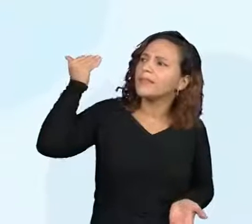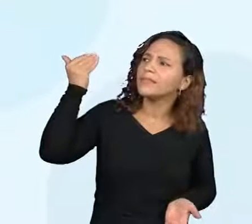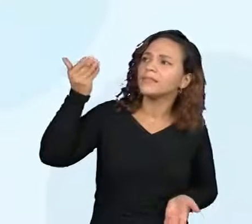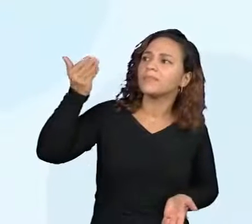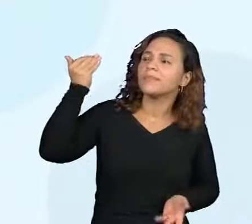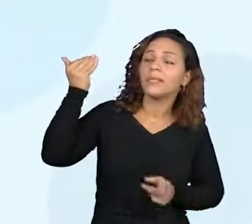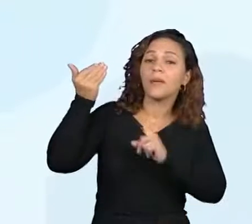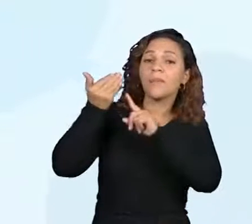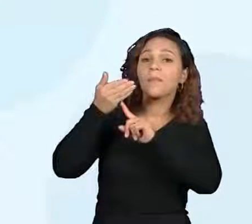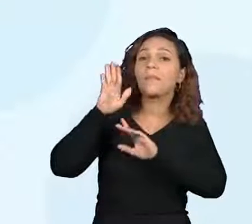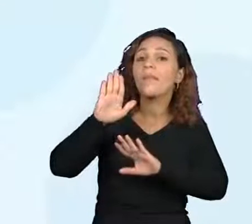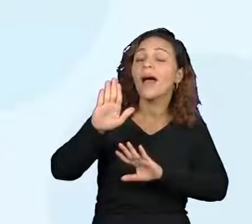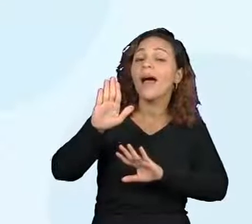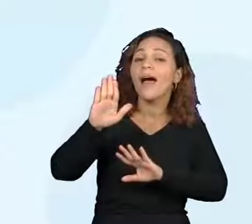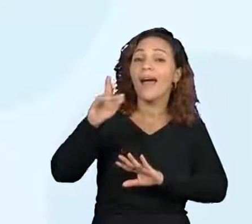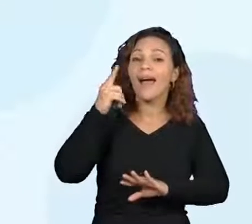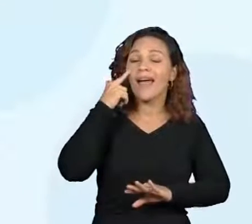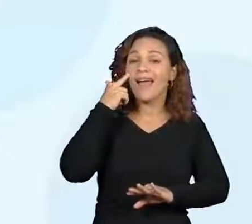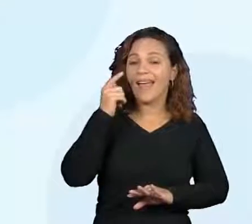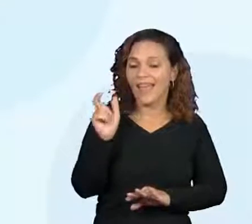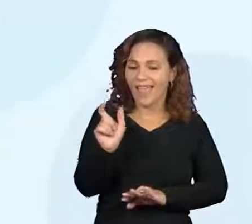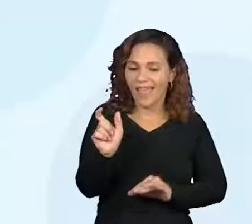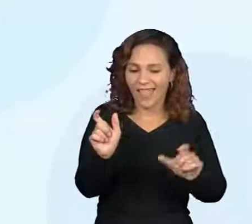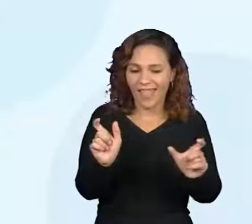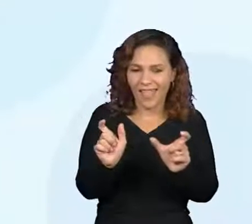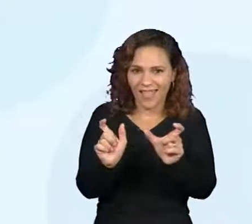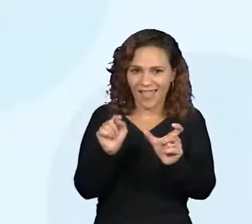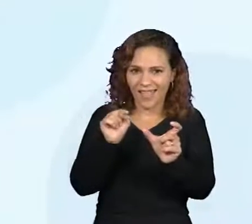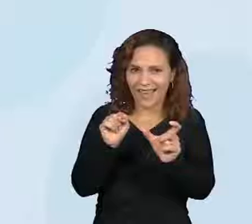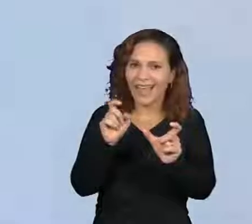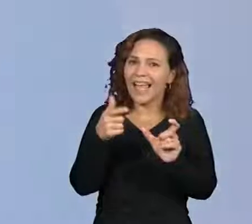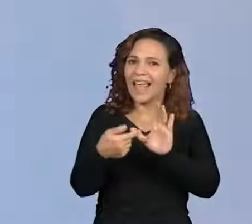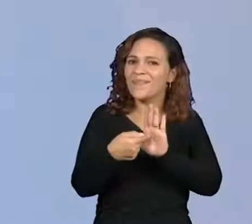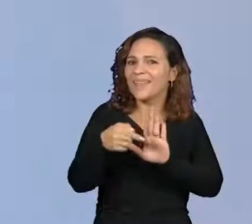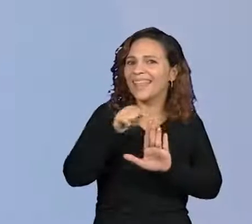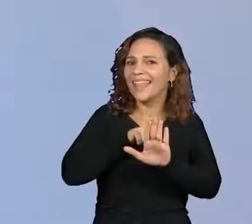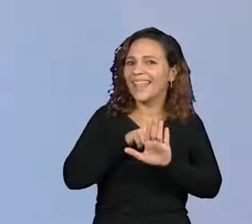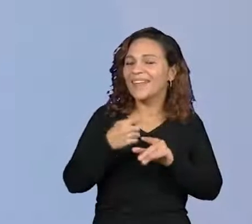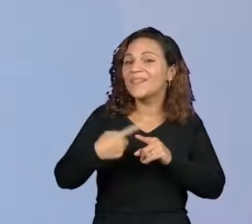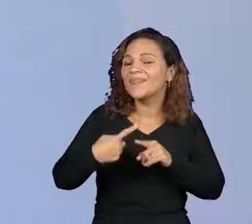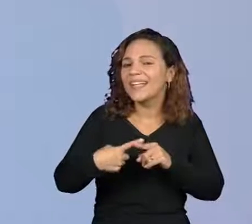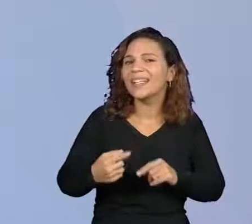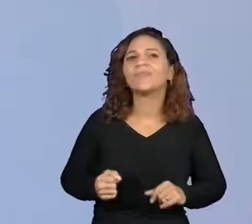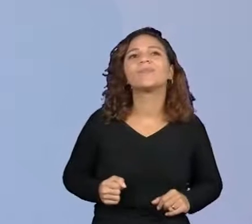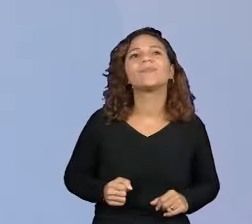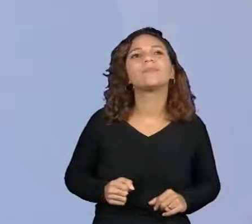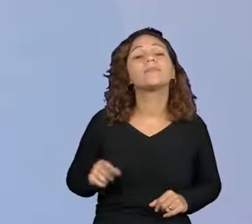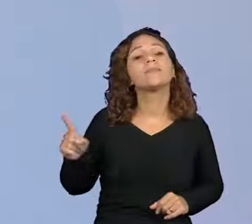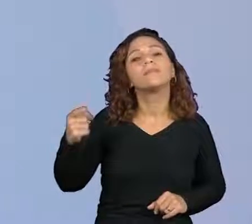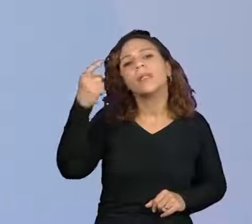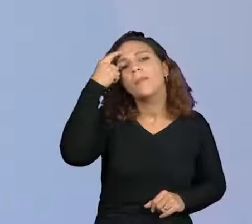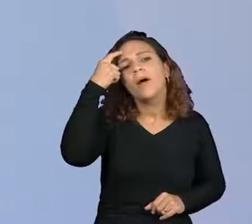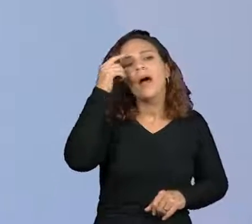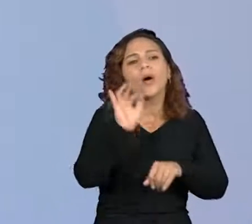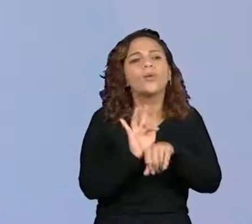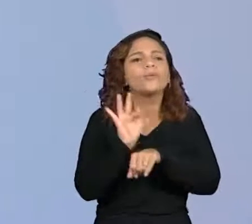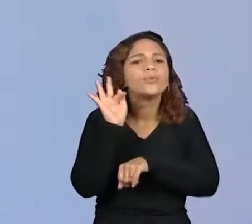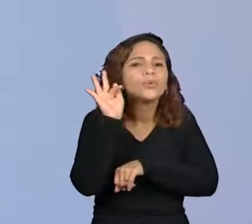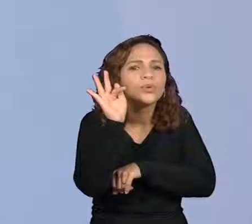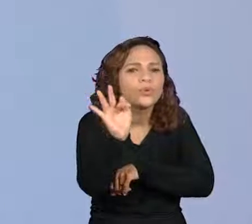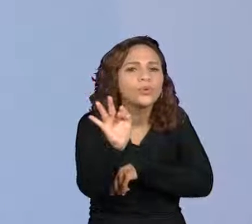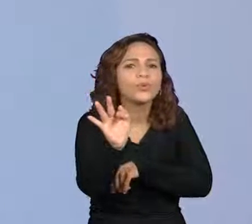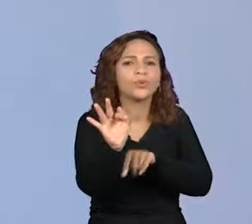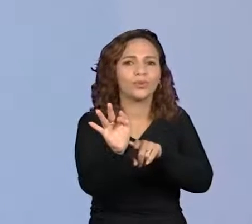Mas o narrador dá uma tirada com o personagem. Por quê? A gente tem que olhar para o futuro, para